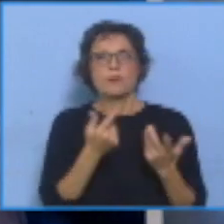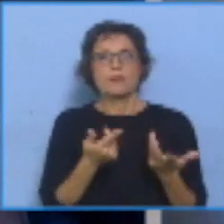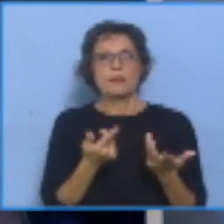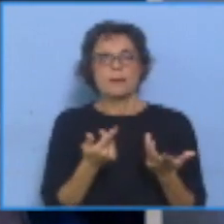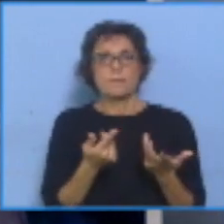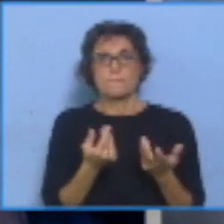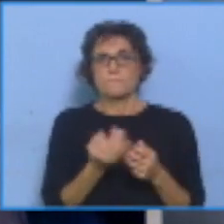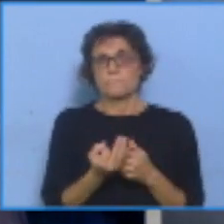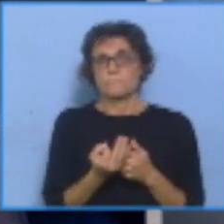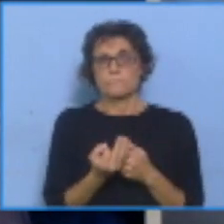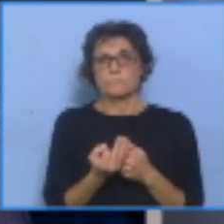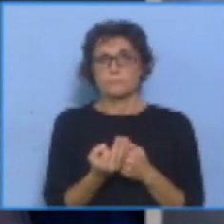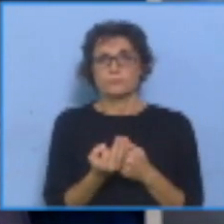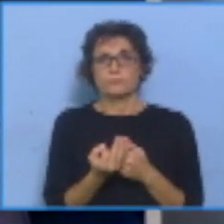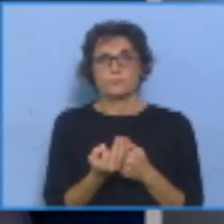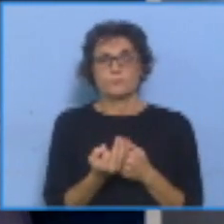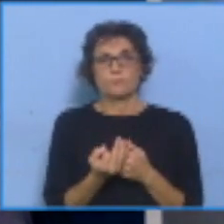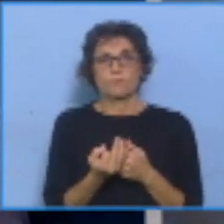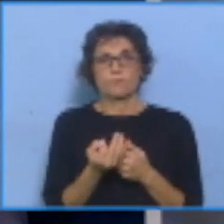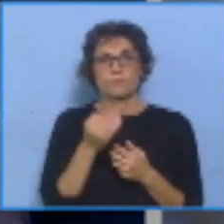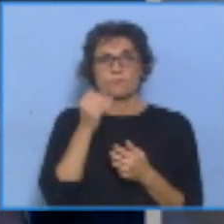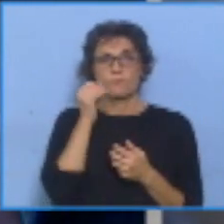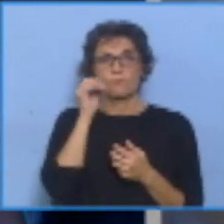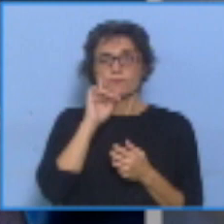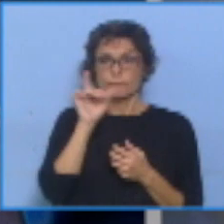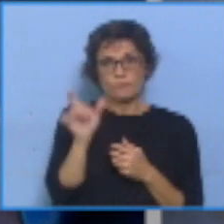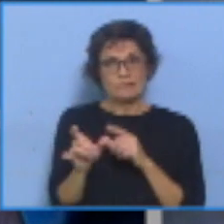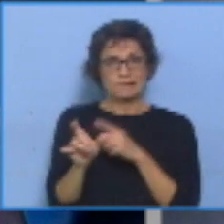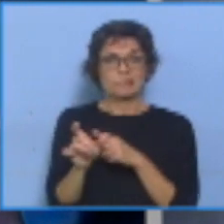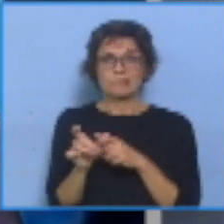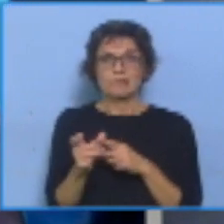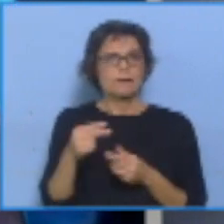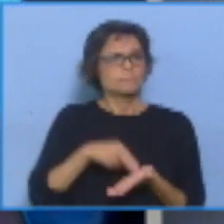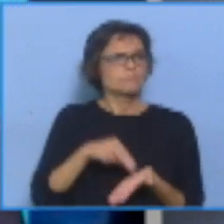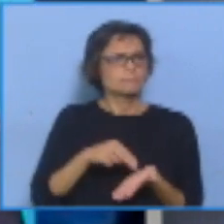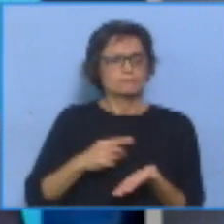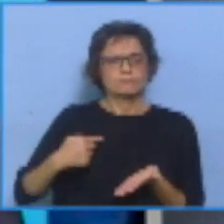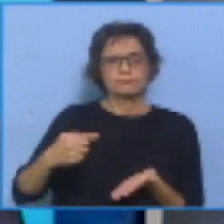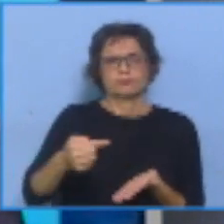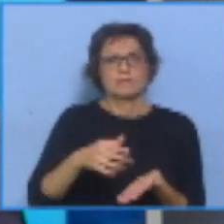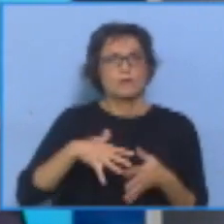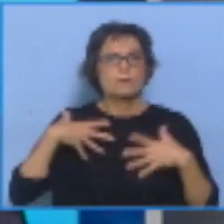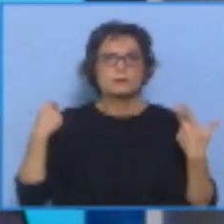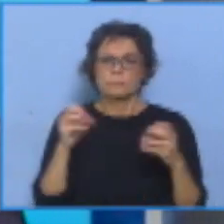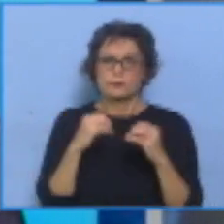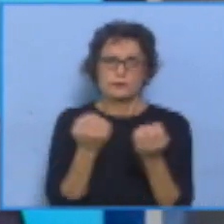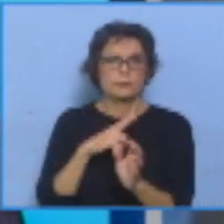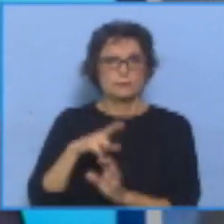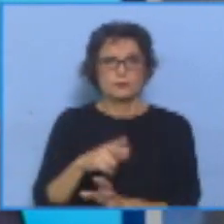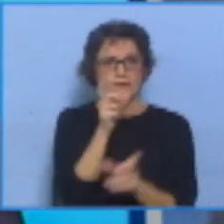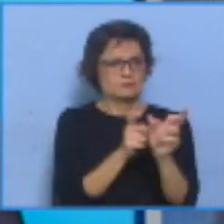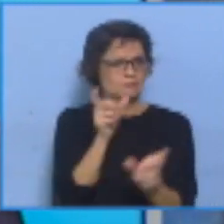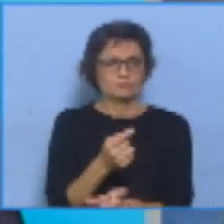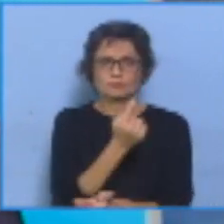verdadeiramente ela está no coração, no espírito, está presente na sociedade portuguesa, está presente nas